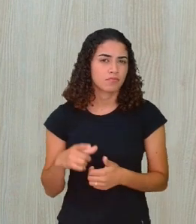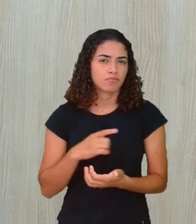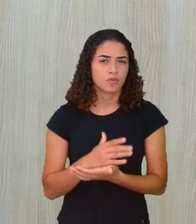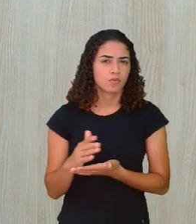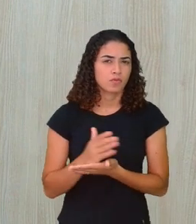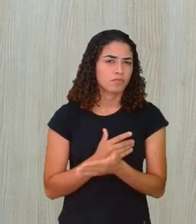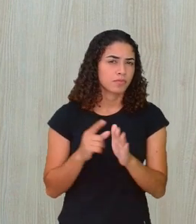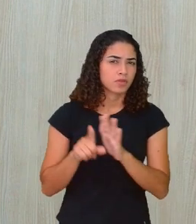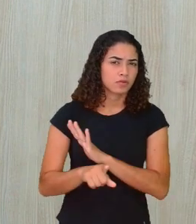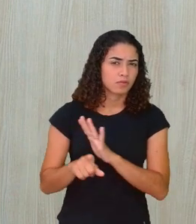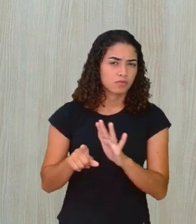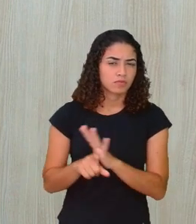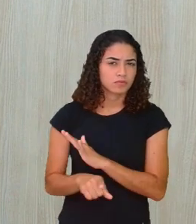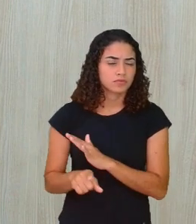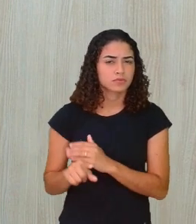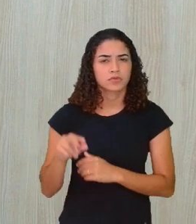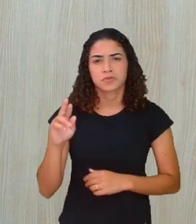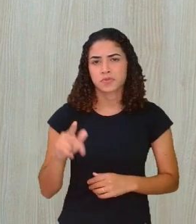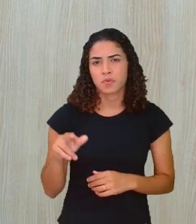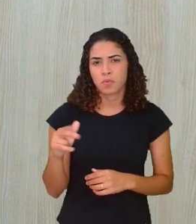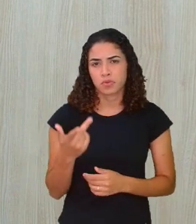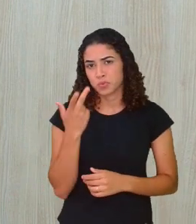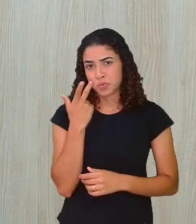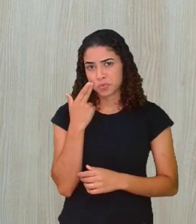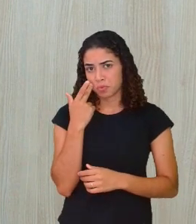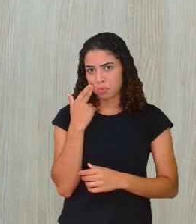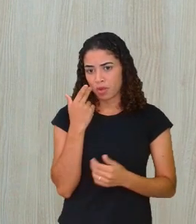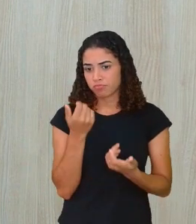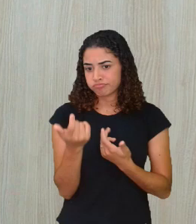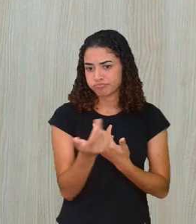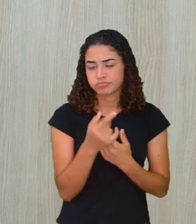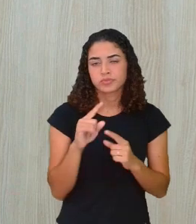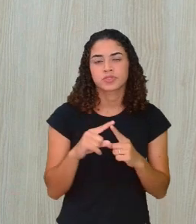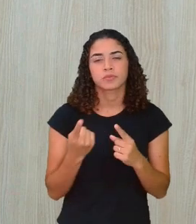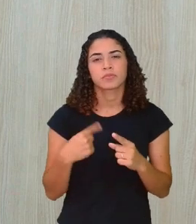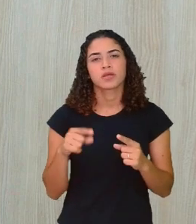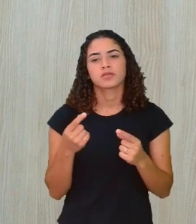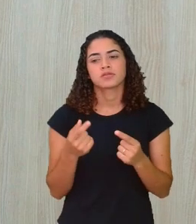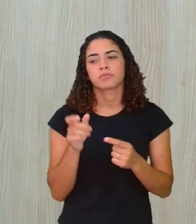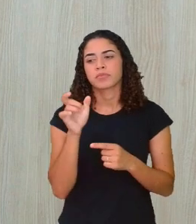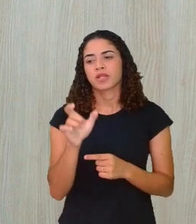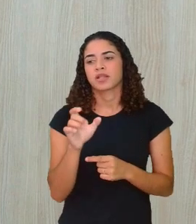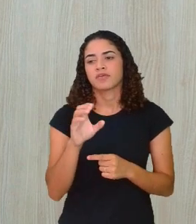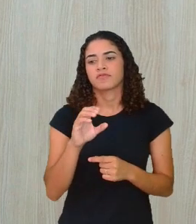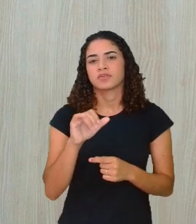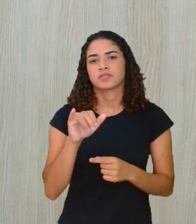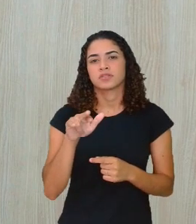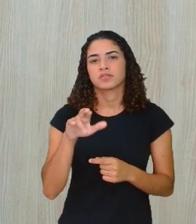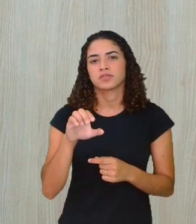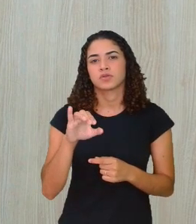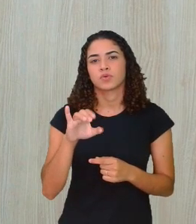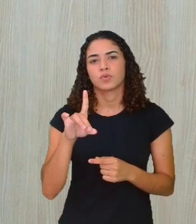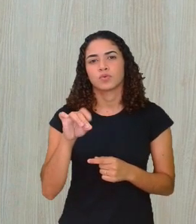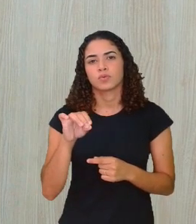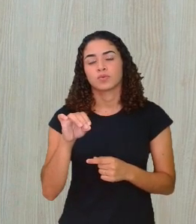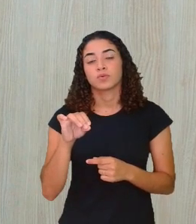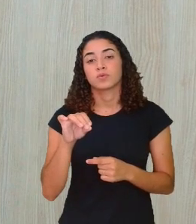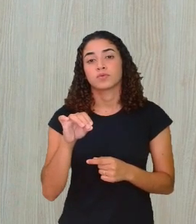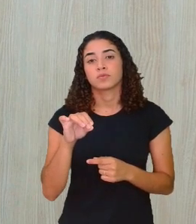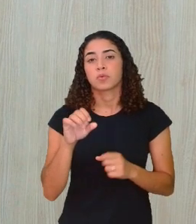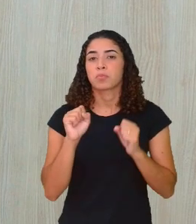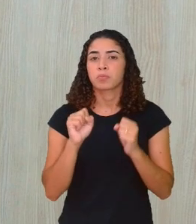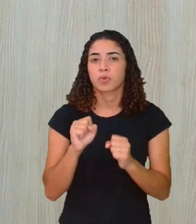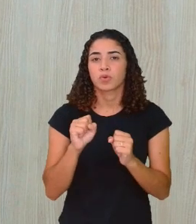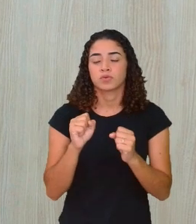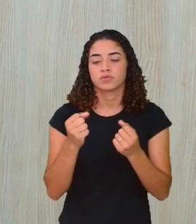algumas questões, não é muito comum, mas no lugar de círculo, que é a área interna da circunferência, pode